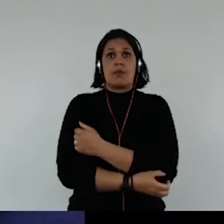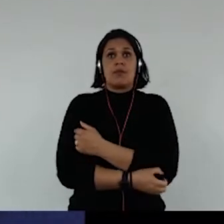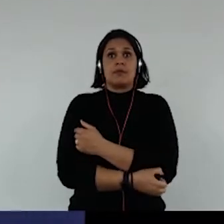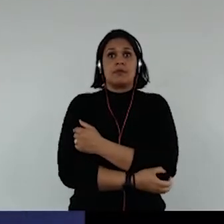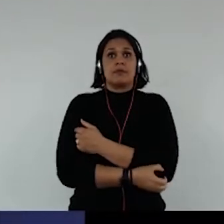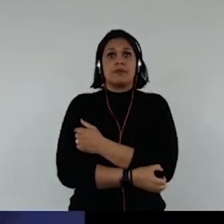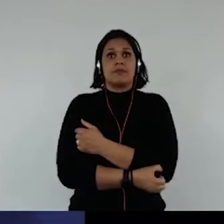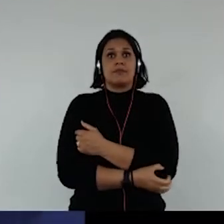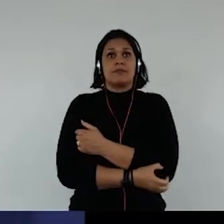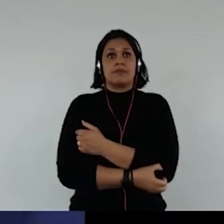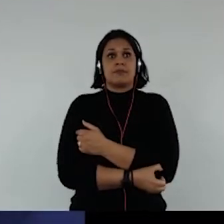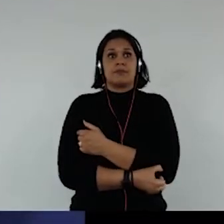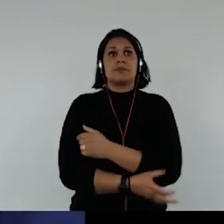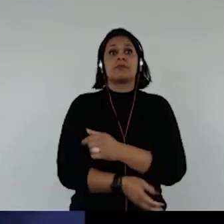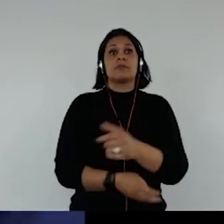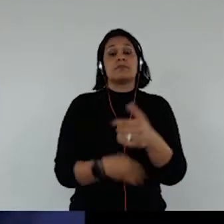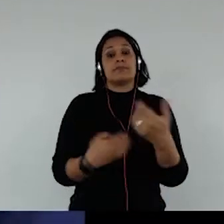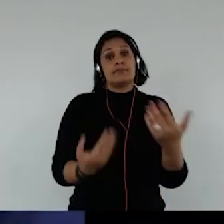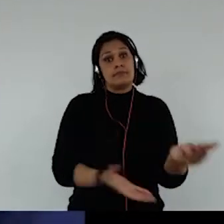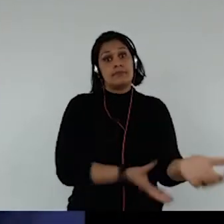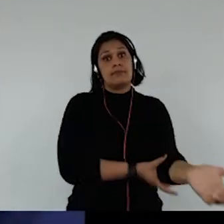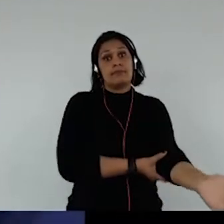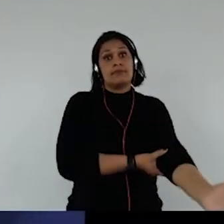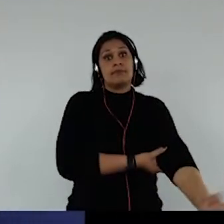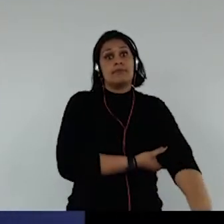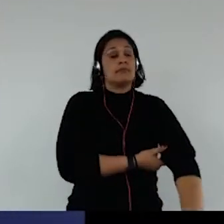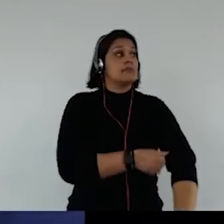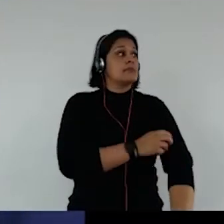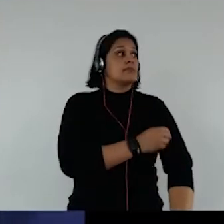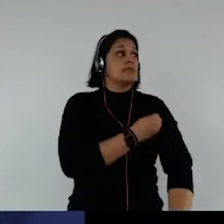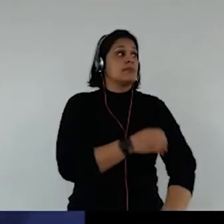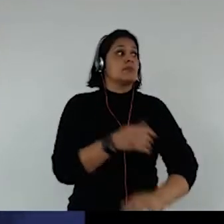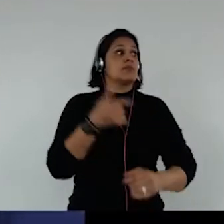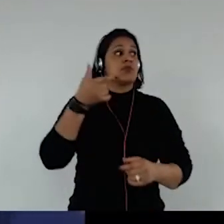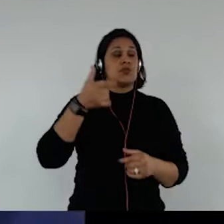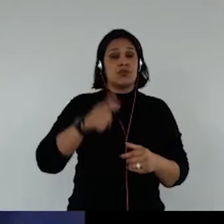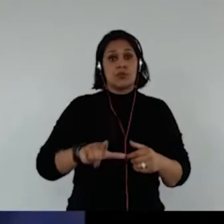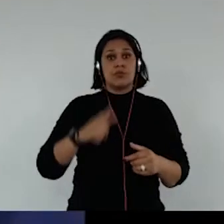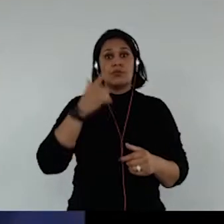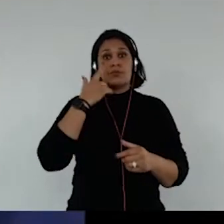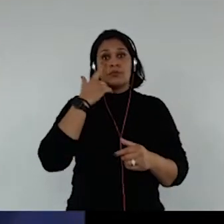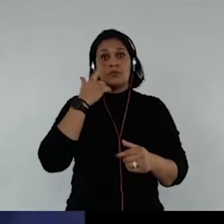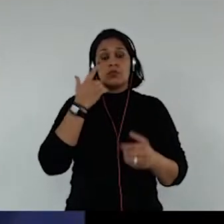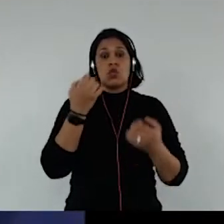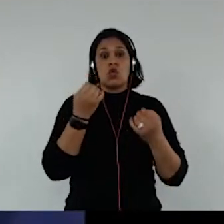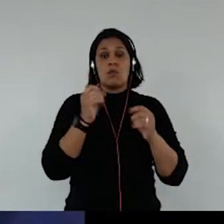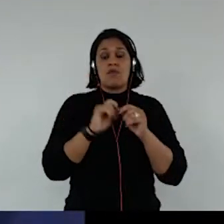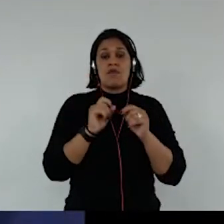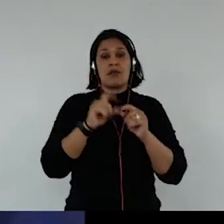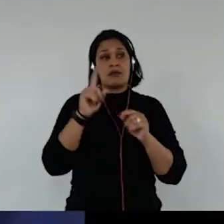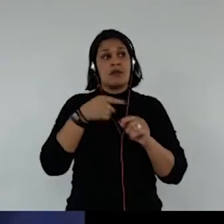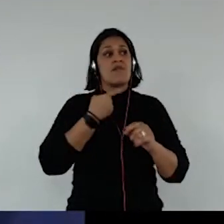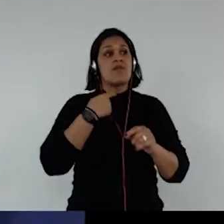da renegociação do contrato. Então, a revisão, o reequilíbrio estaria condicionado exclusivamente à vontade do favorecido. Isso me